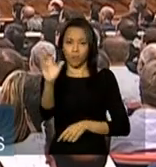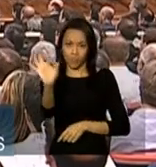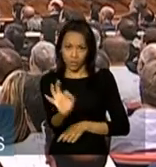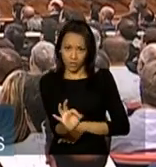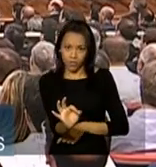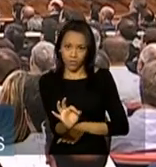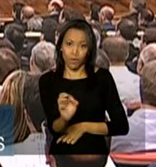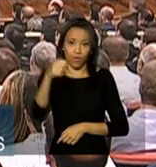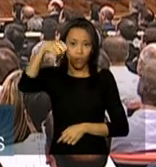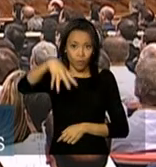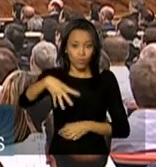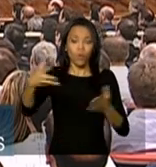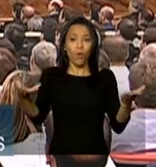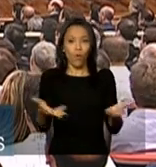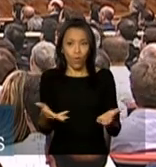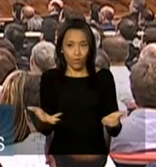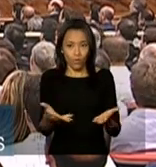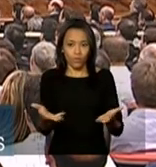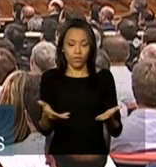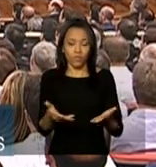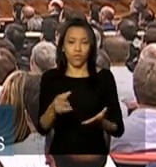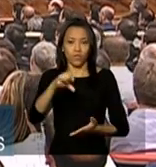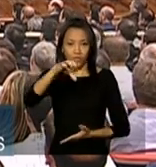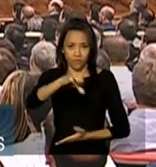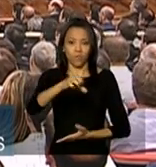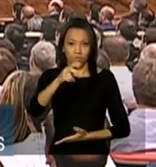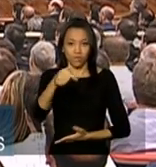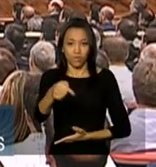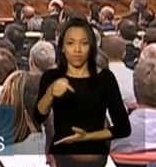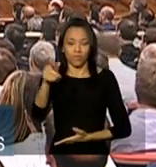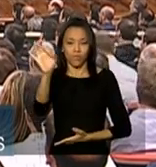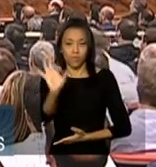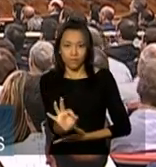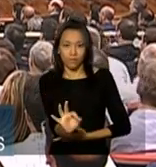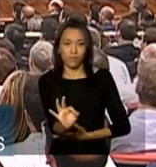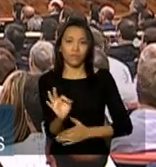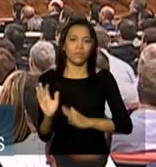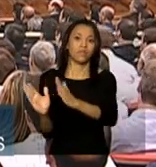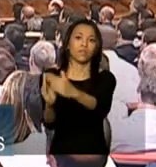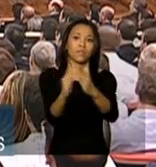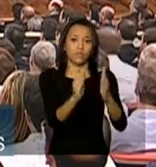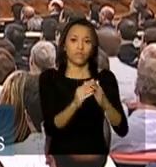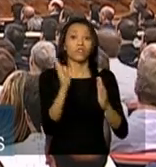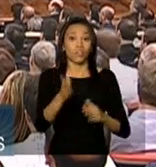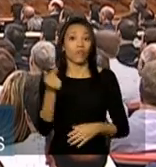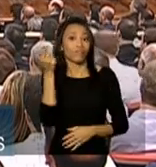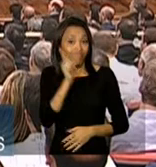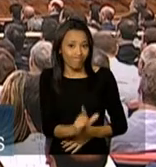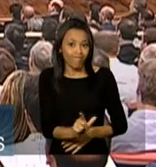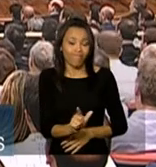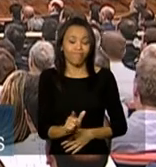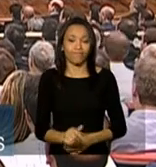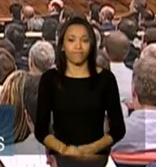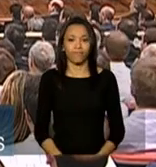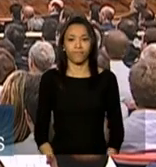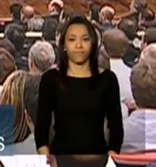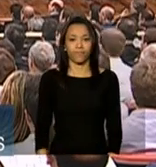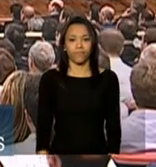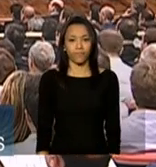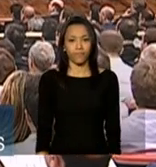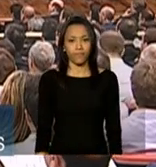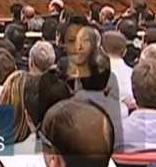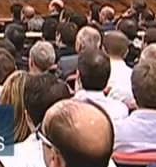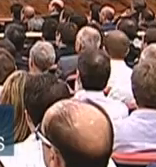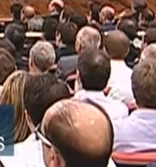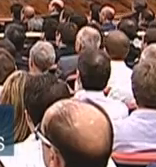luz. Hoje nós estamos com 97% da população dos domicílios rurais com luz elétrica. Então, o meio rural está